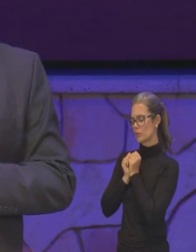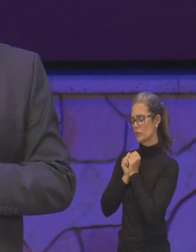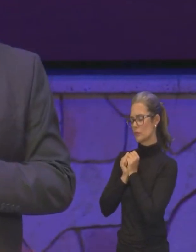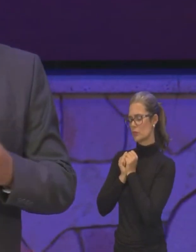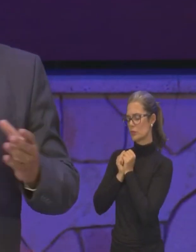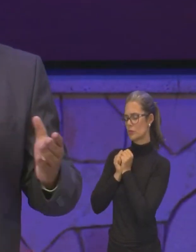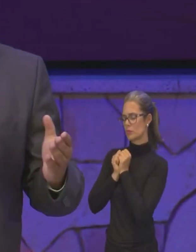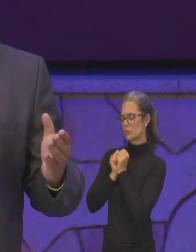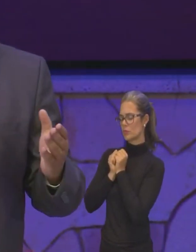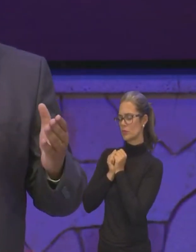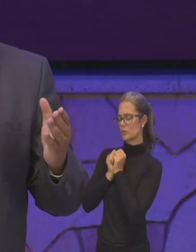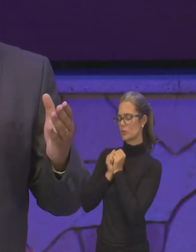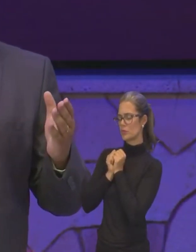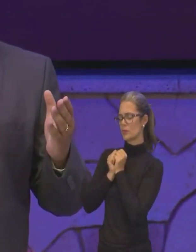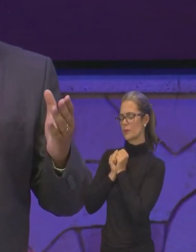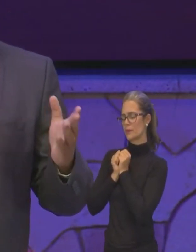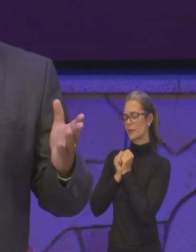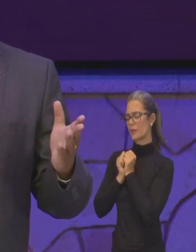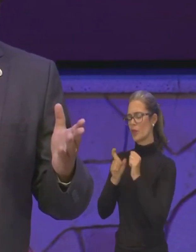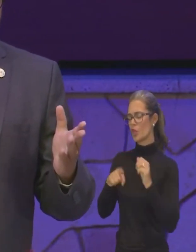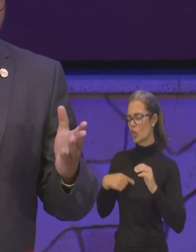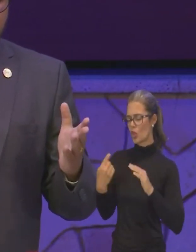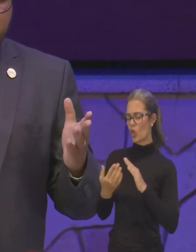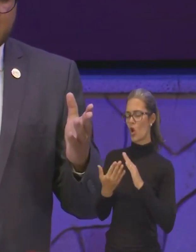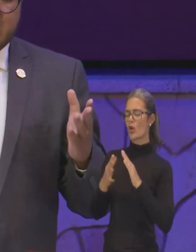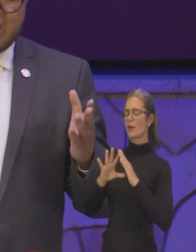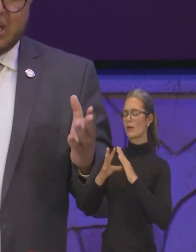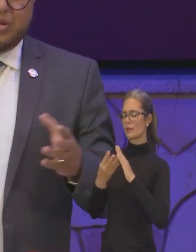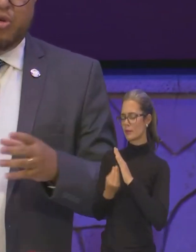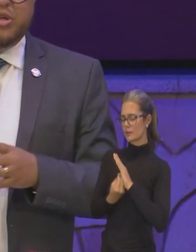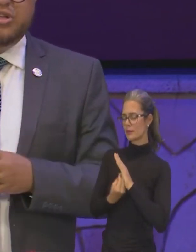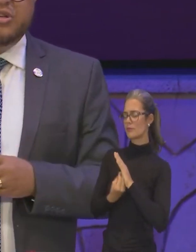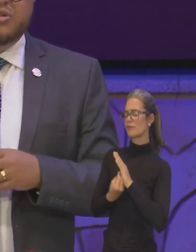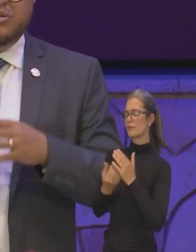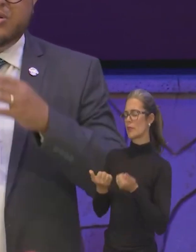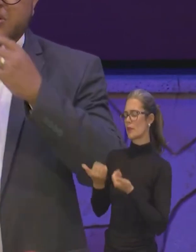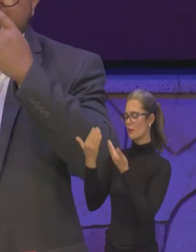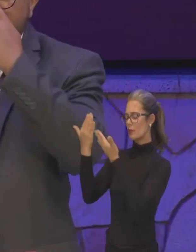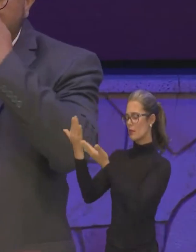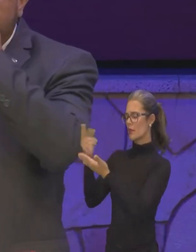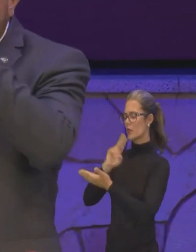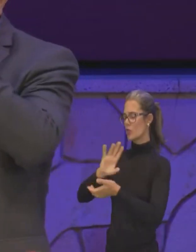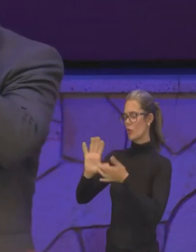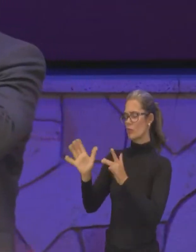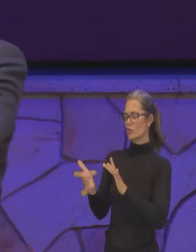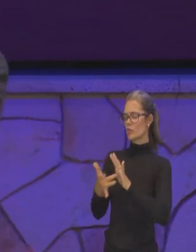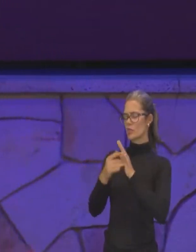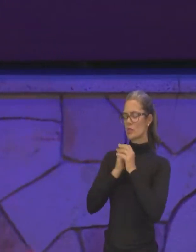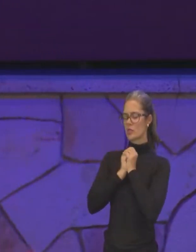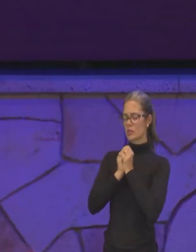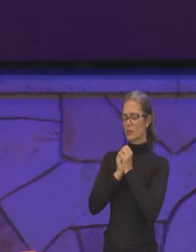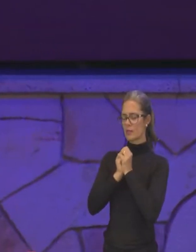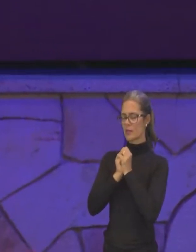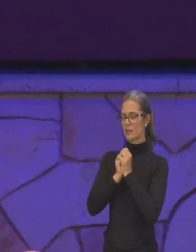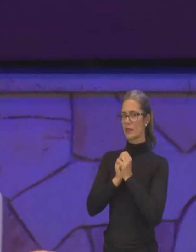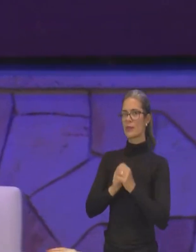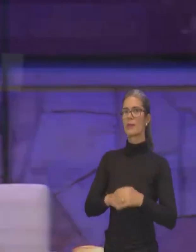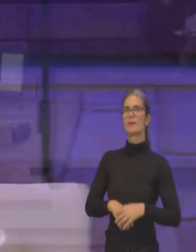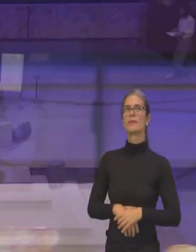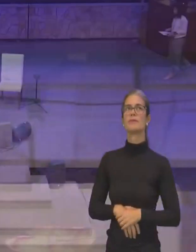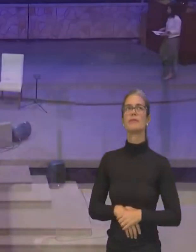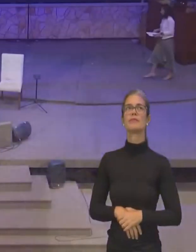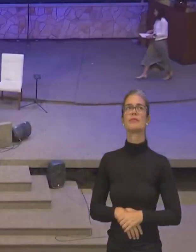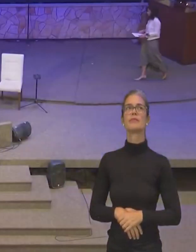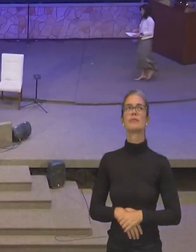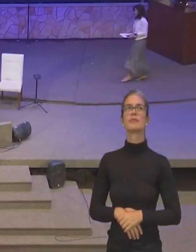Colocamos a Tua igreja no Teu altar, em nome de Jesus. Amém. Antes